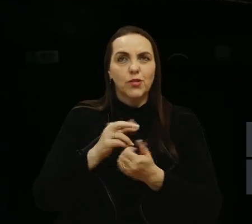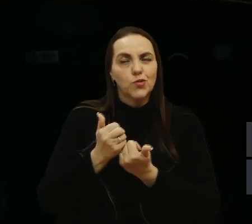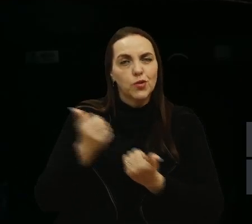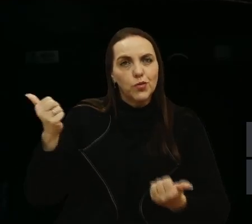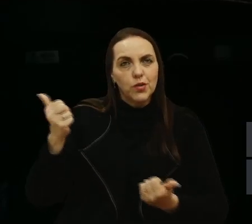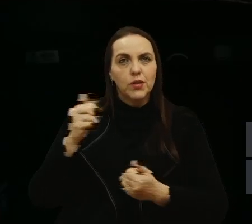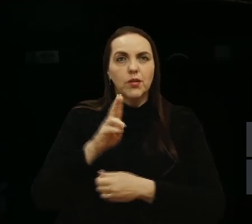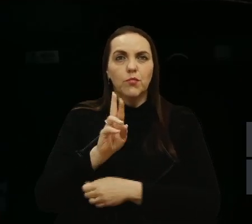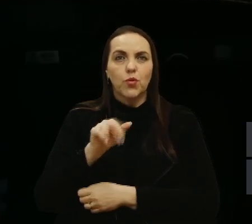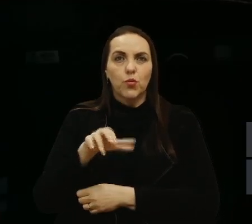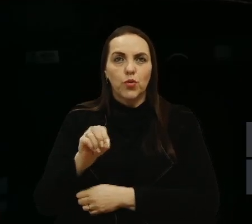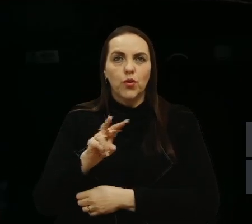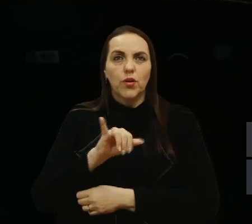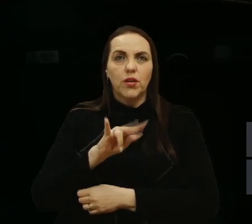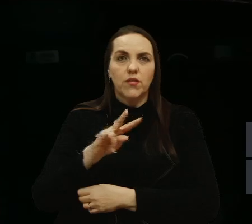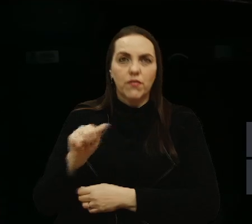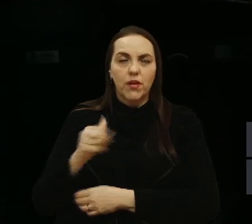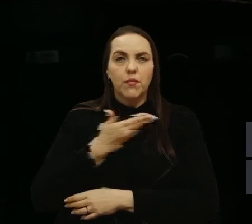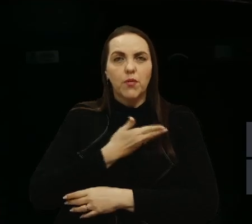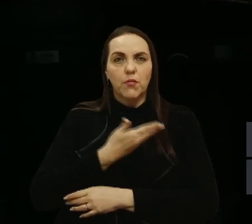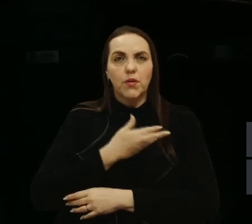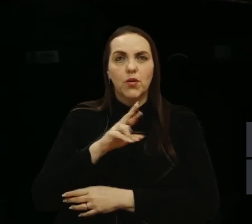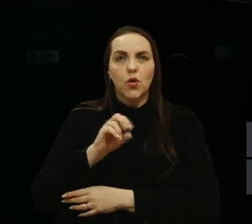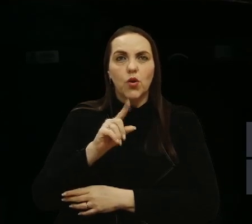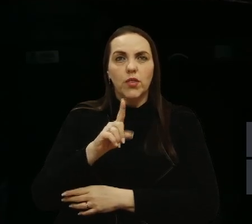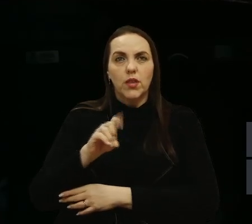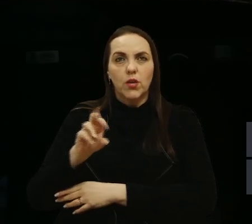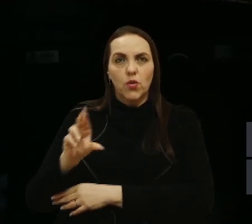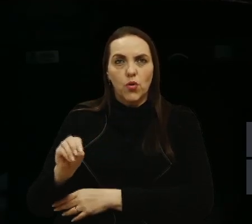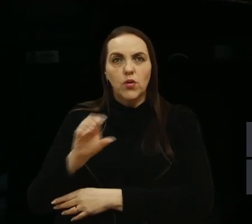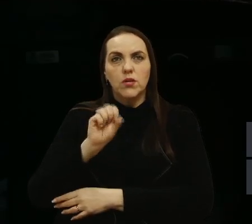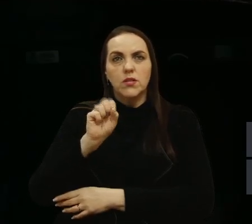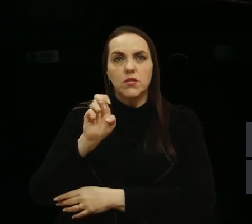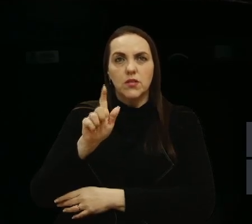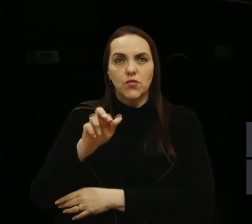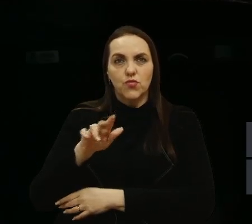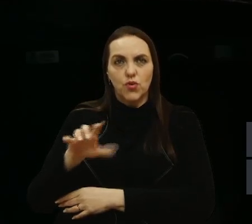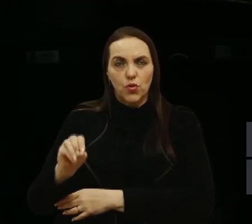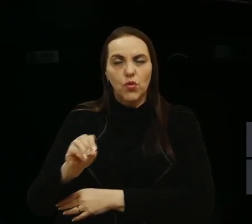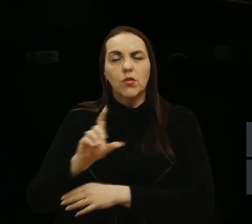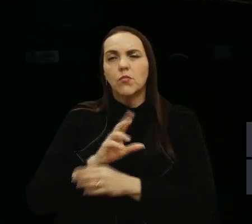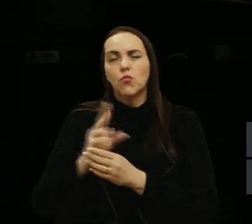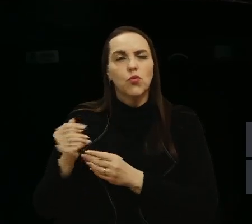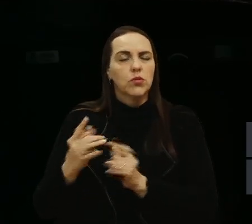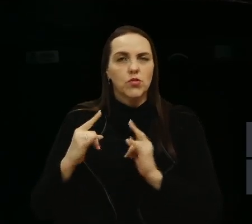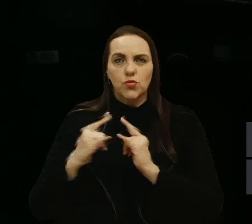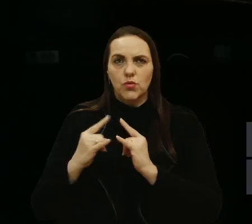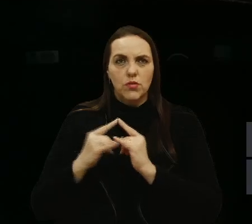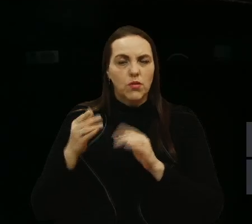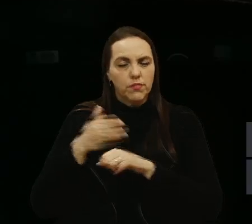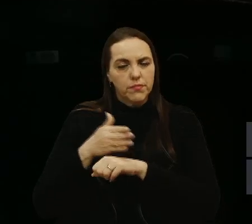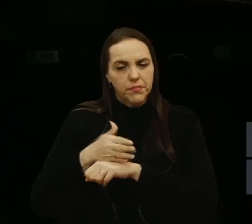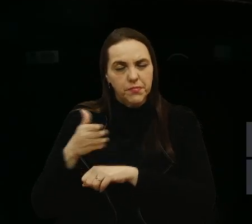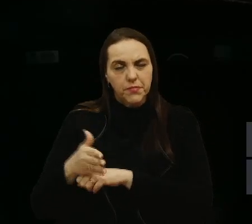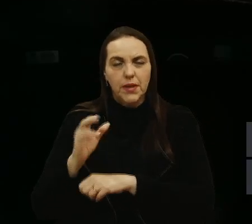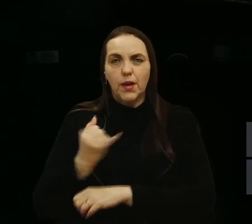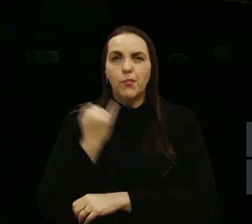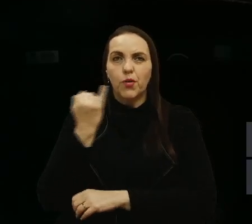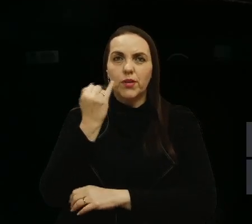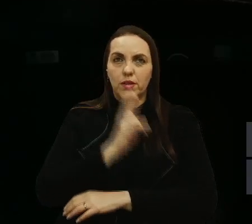Iva, o meu amigo Rodrigo Sucesso, Serginho e tanta gente que compõe essa entidade que é tão importante na representação e